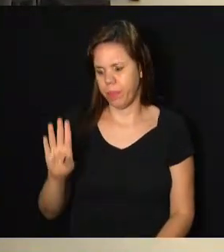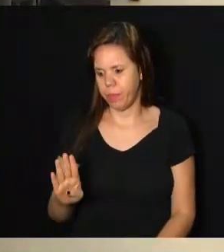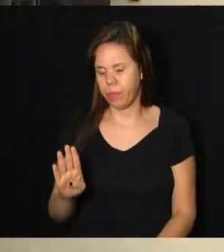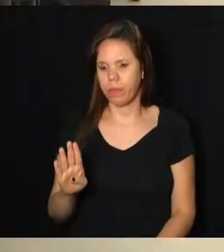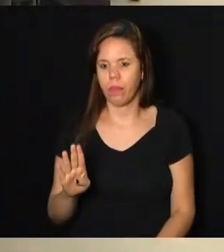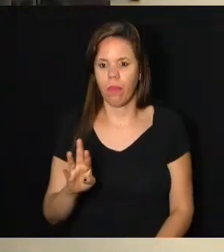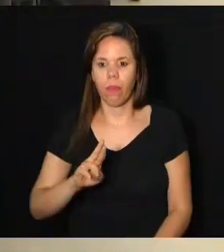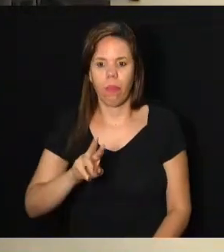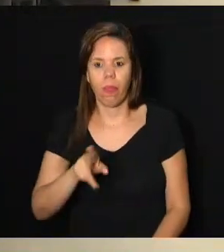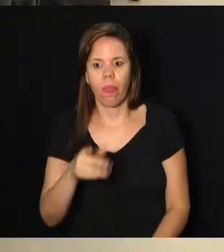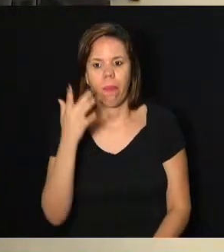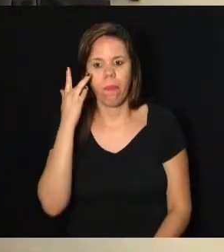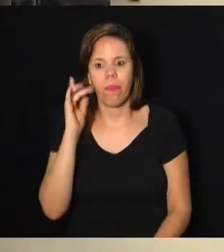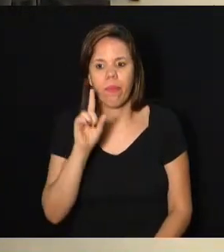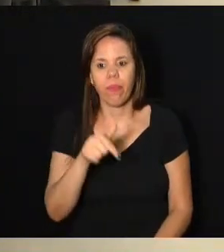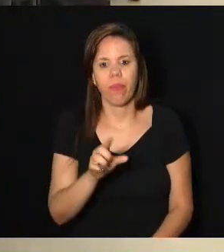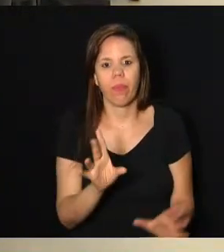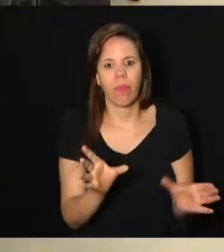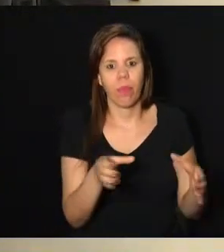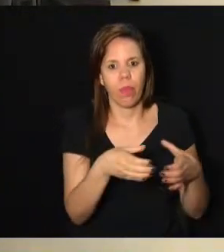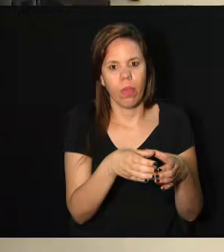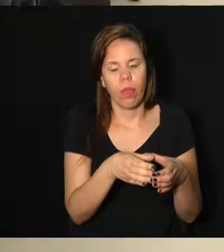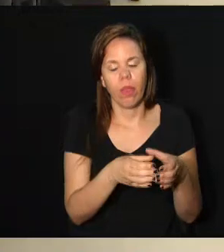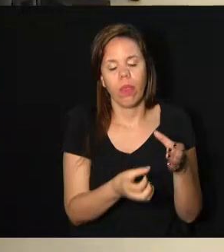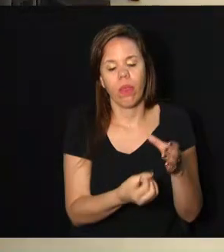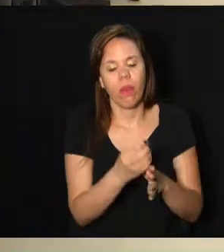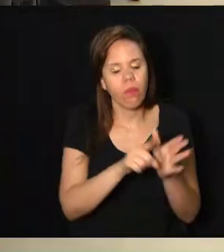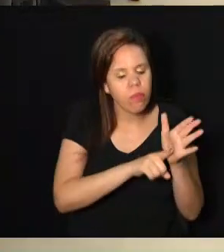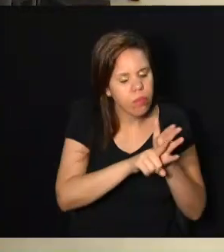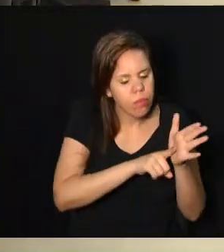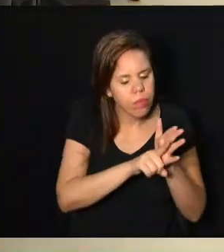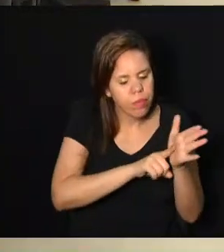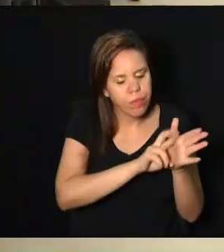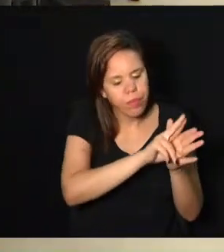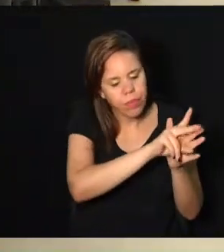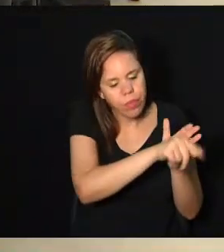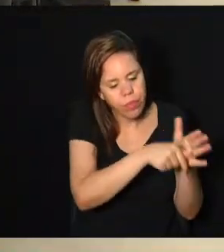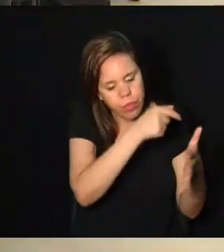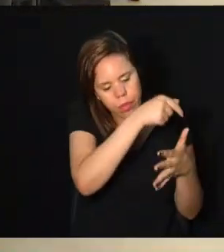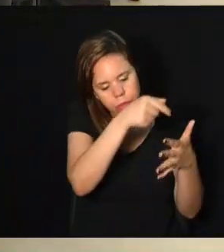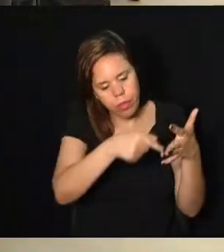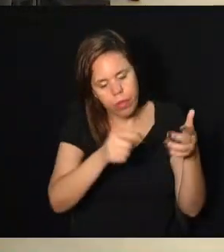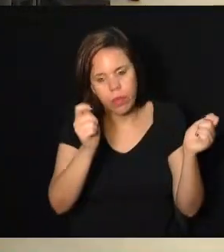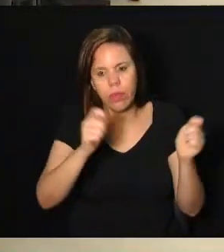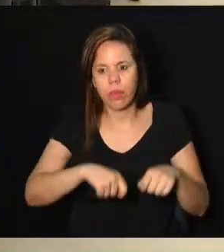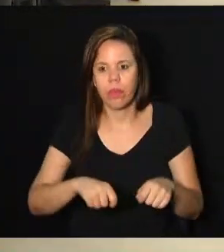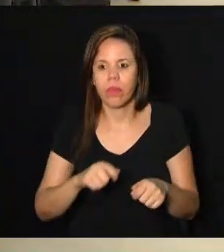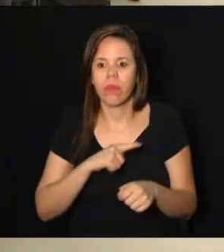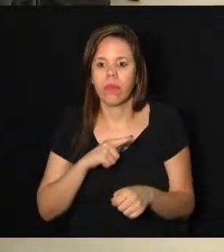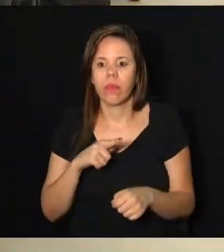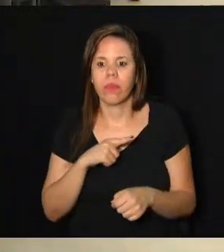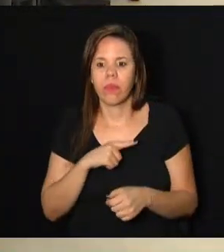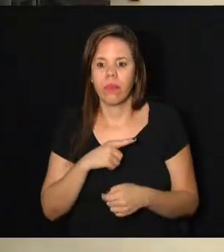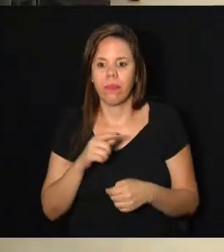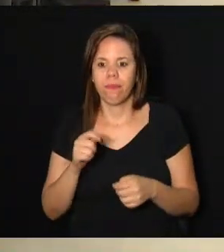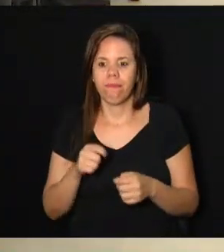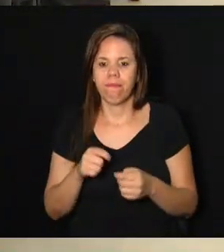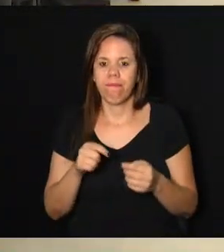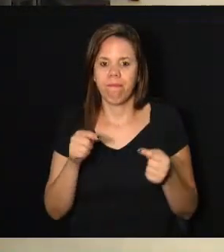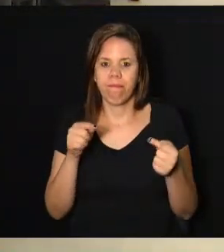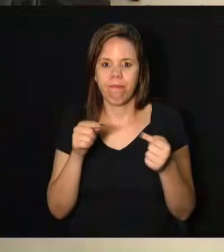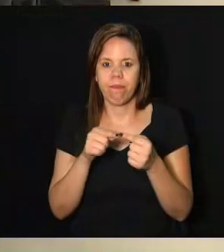não é. Eu acho que foi a conjuntura daquilo que foi apurado, foi as condições que